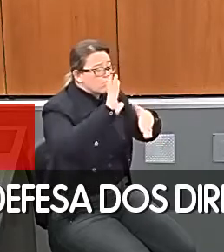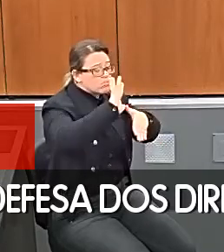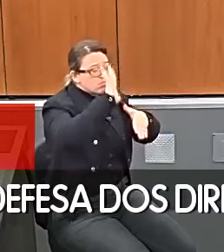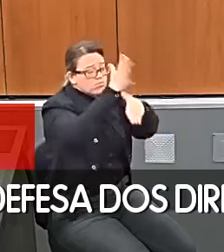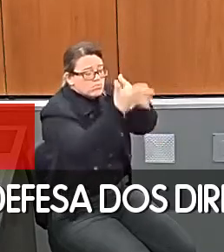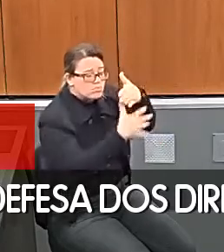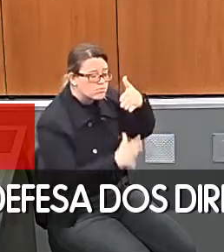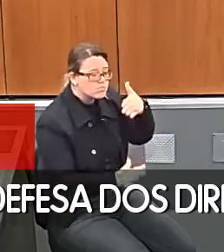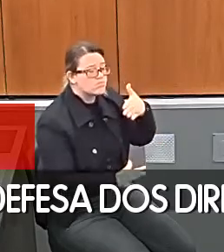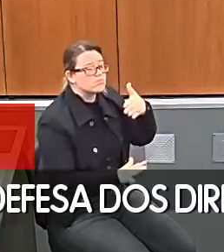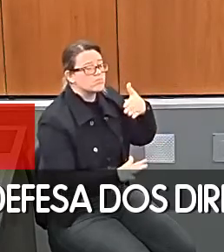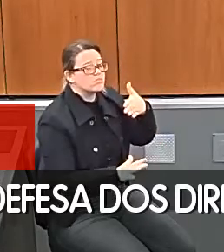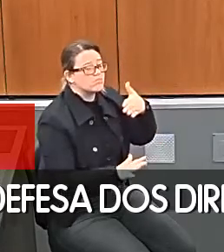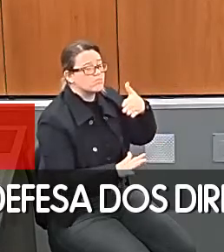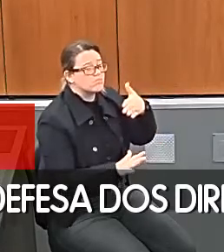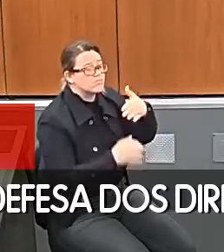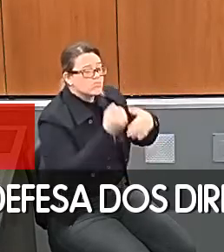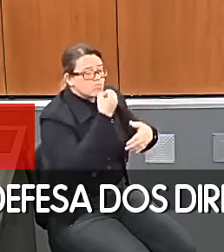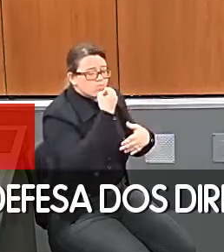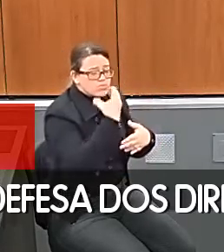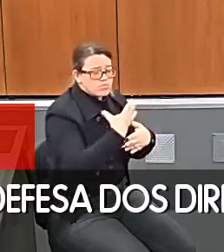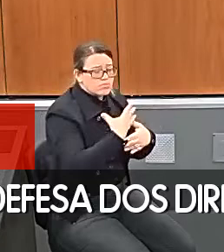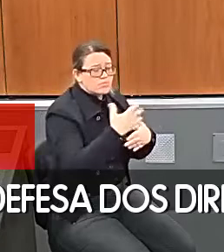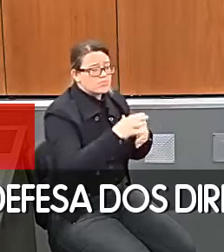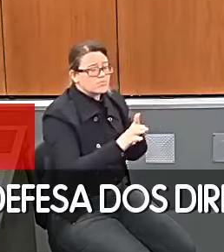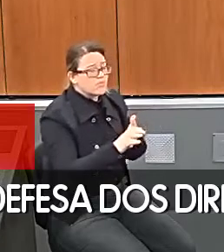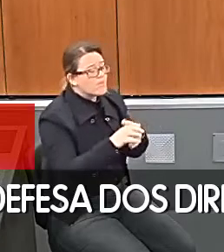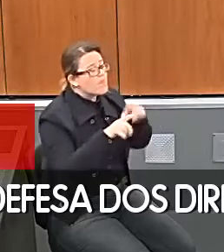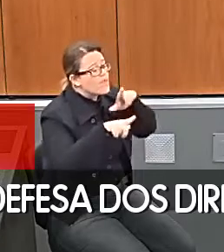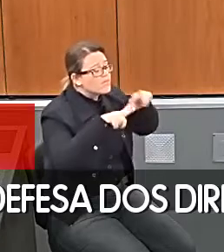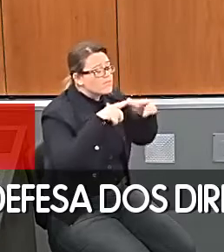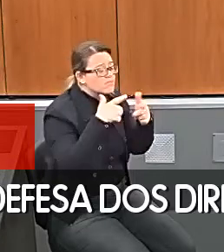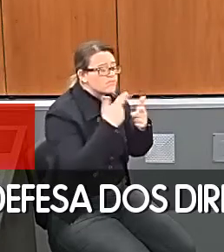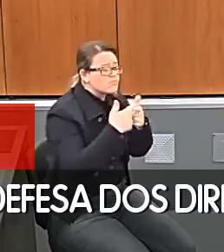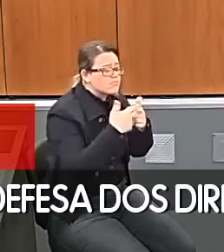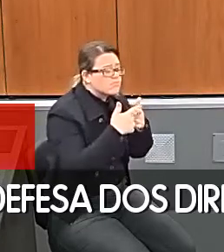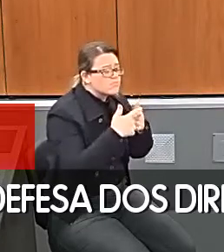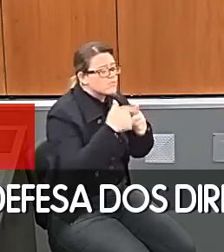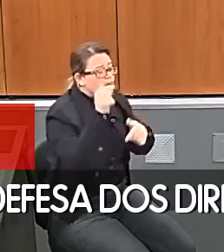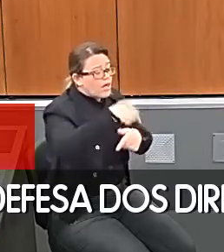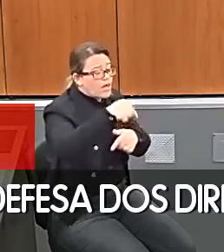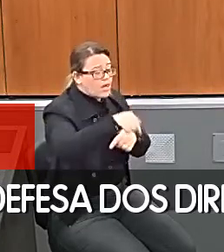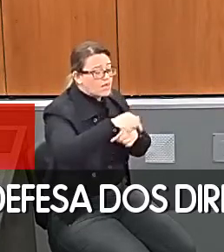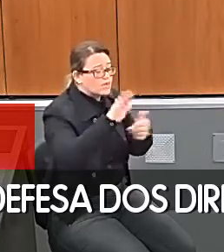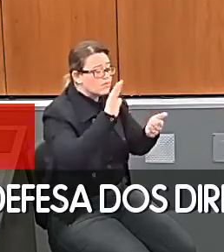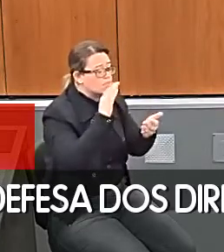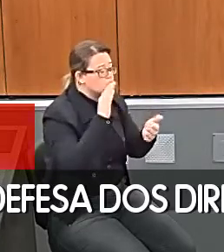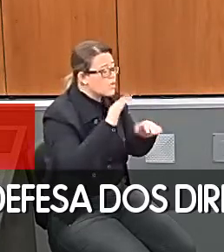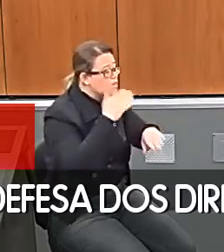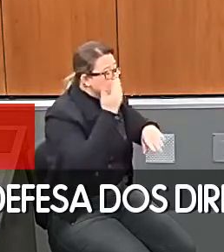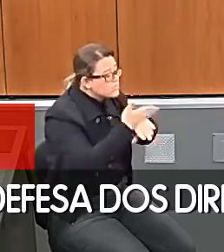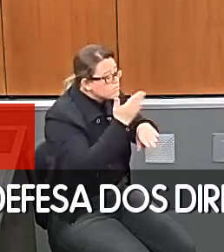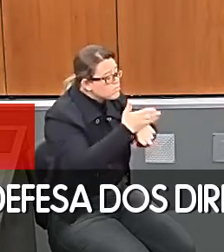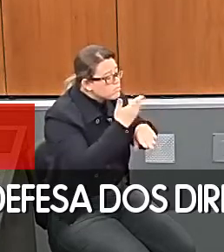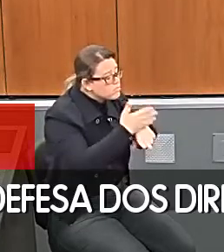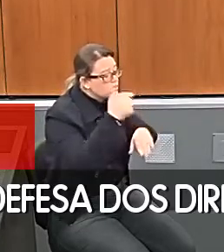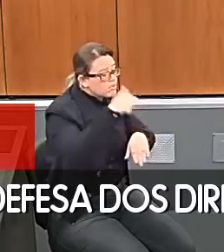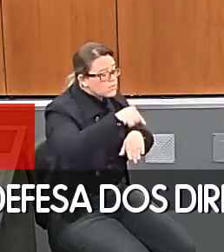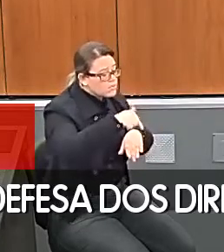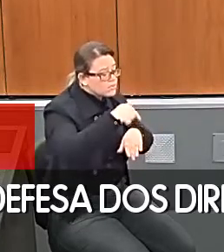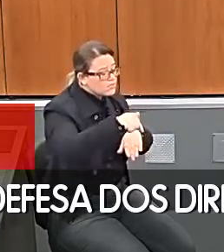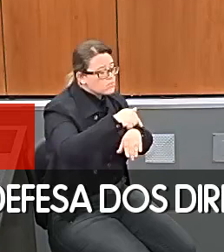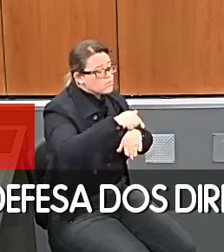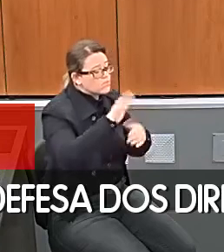aqui já tem intérpretes que também fazem parte desse trabalho de capacitação e nós agradecemos mesmo a essa